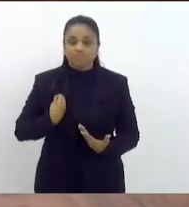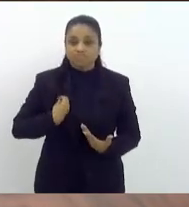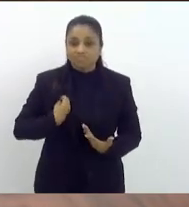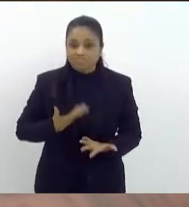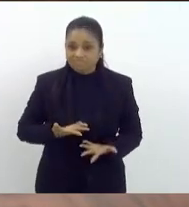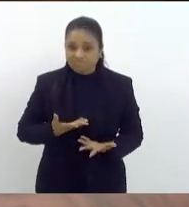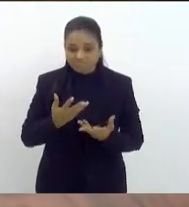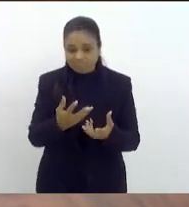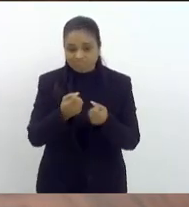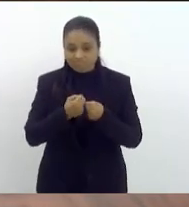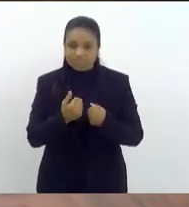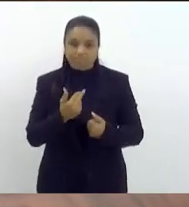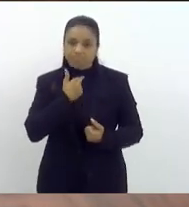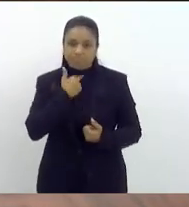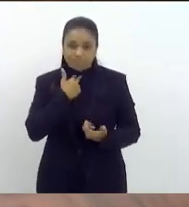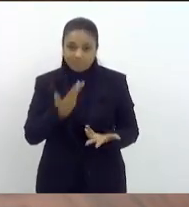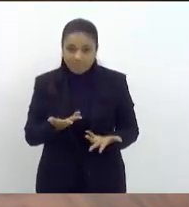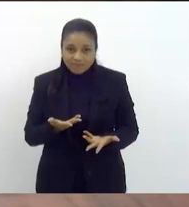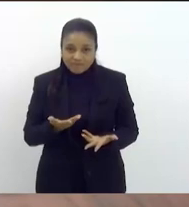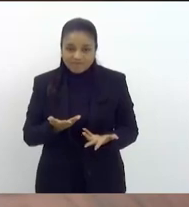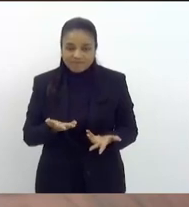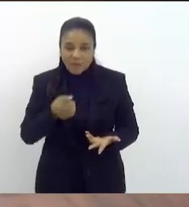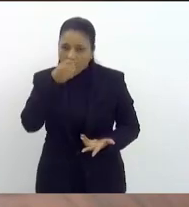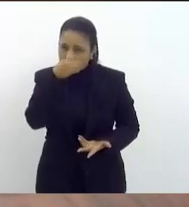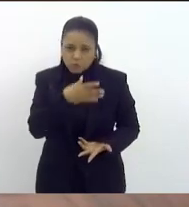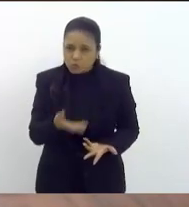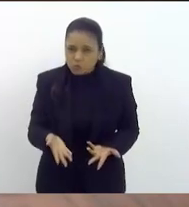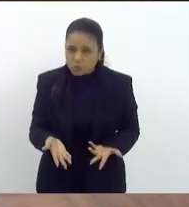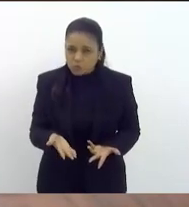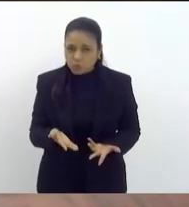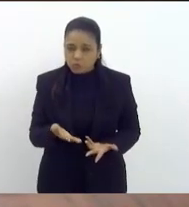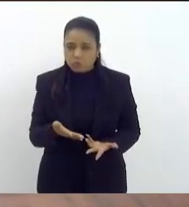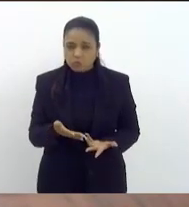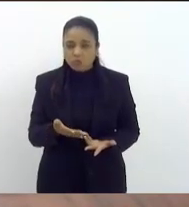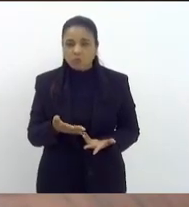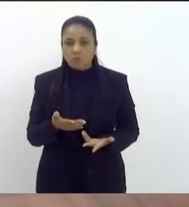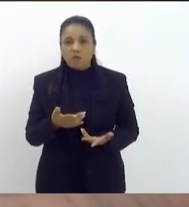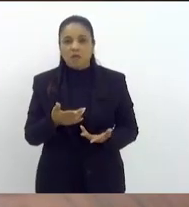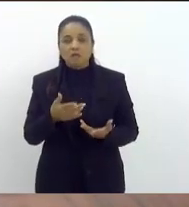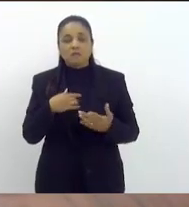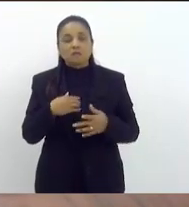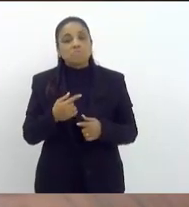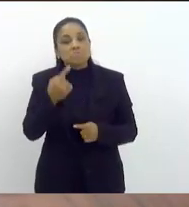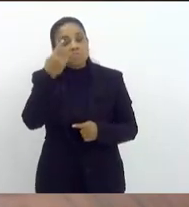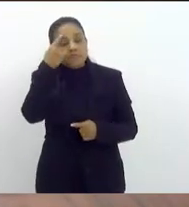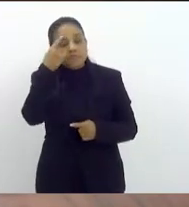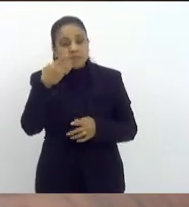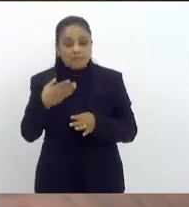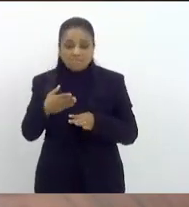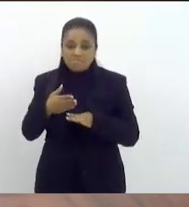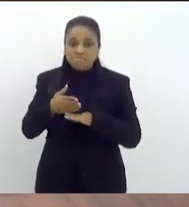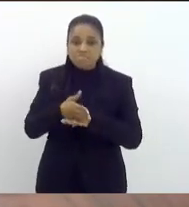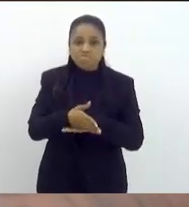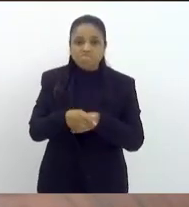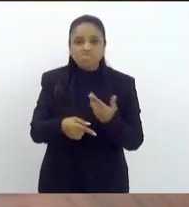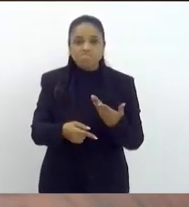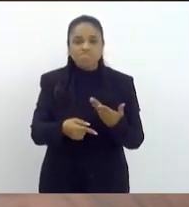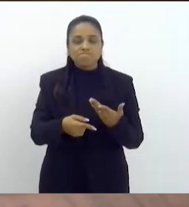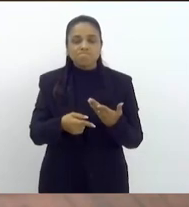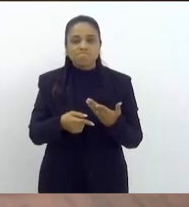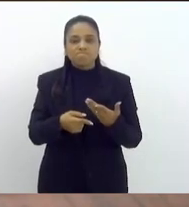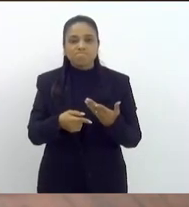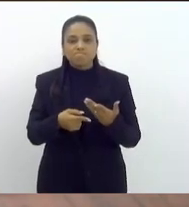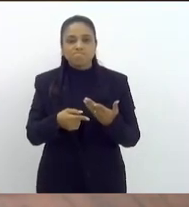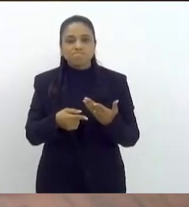e também para aqueles que pensam que estamos fazendo uma invasão na competência no caso por